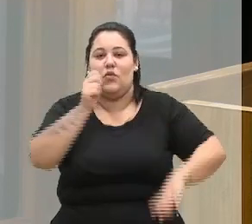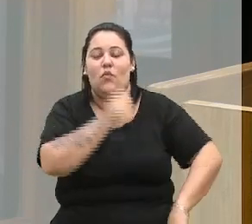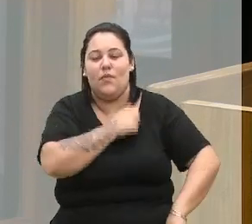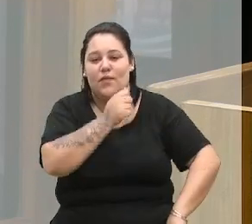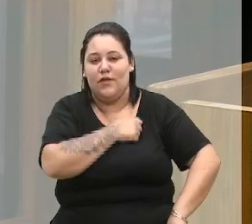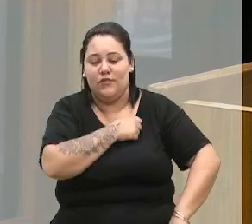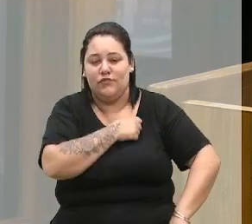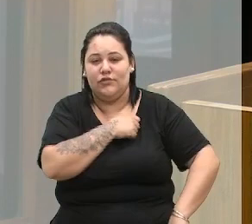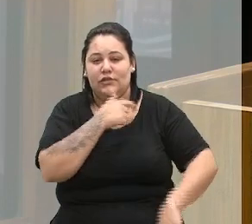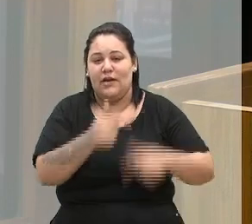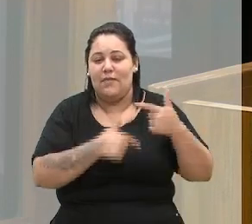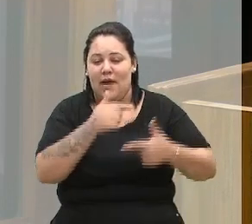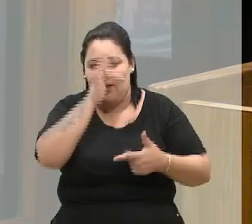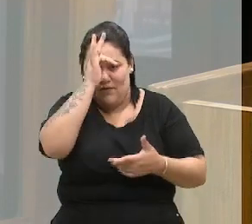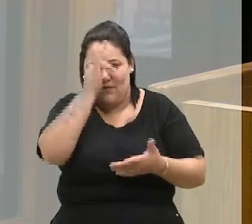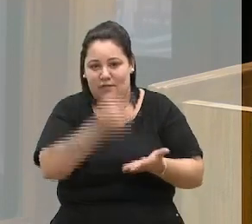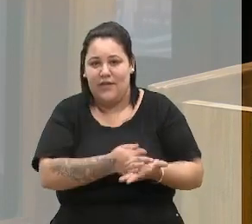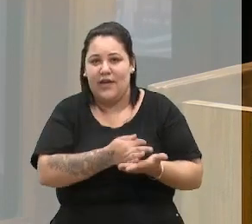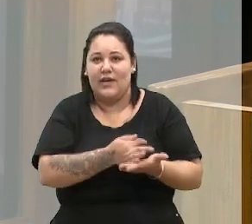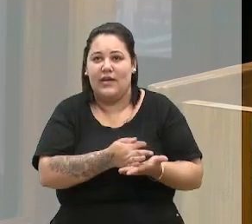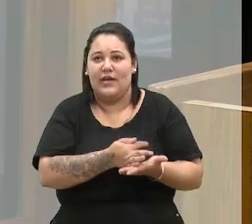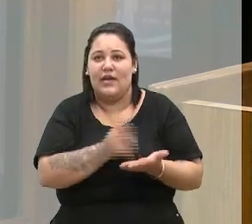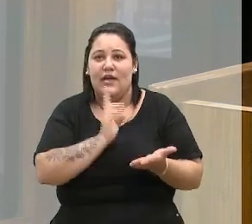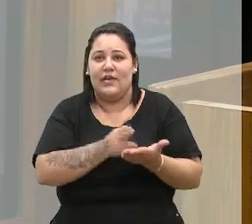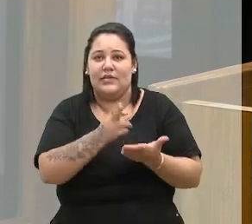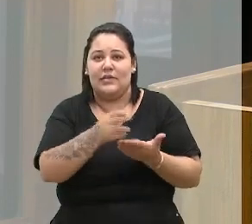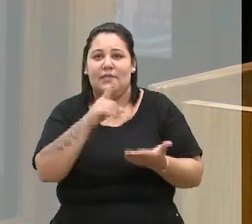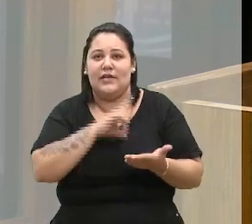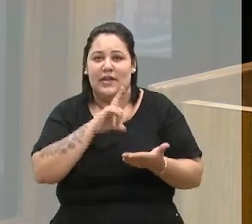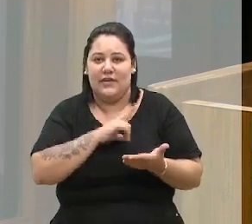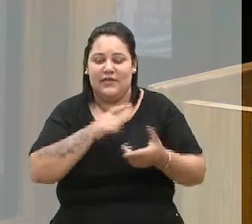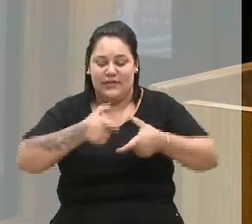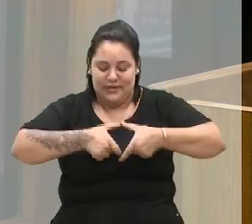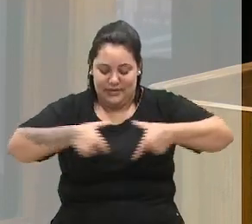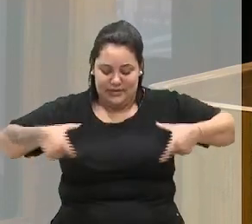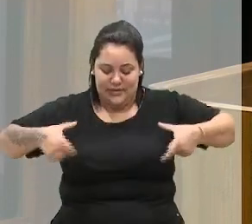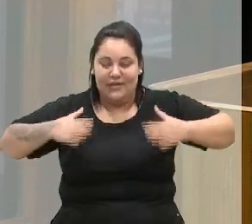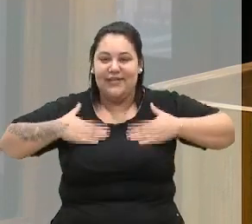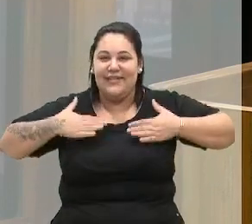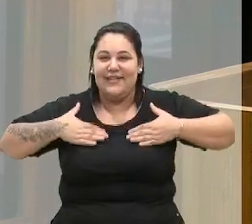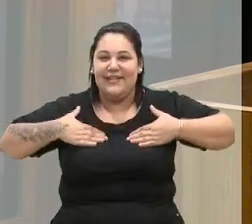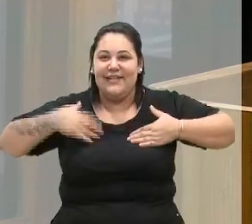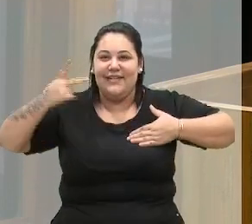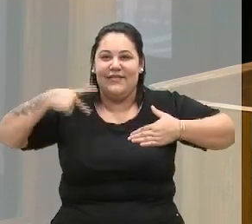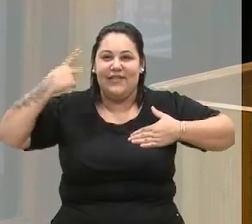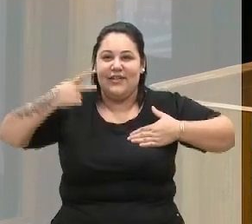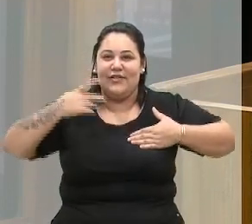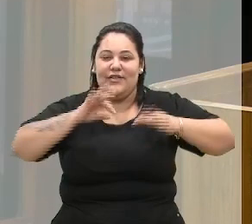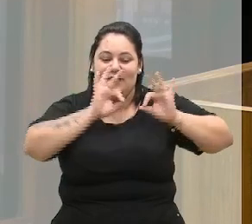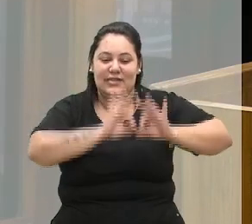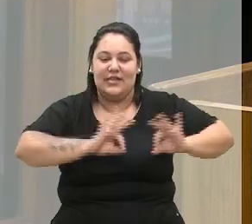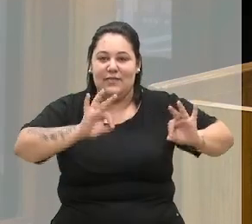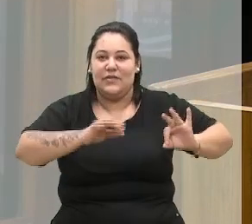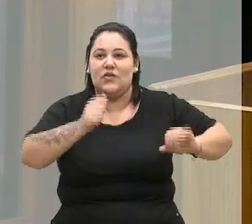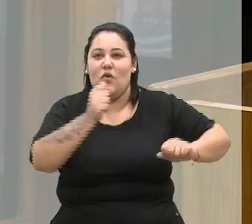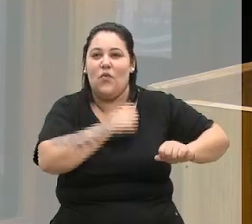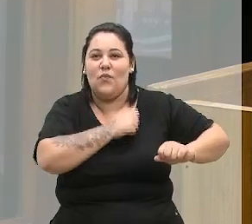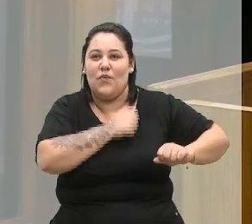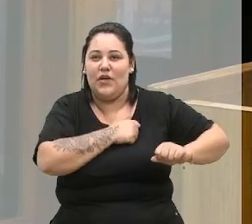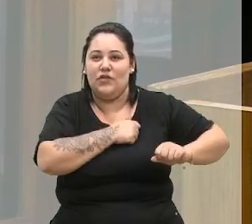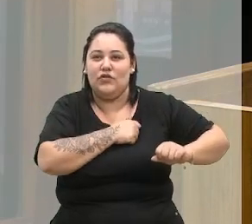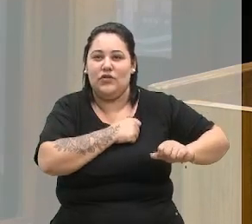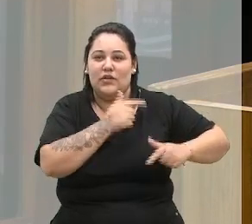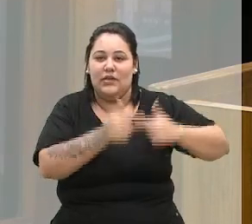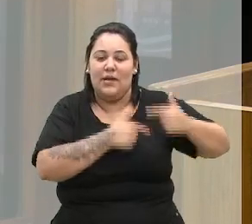e fé. Eu sempre tenho escrito na minha camiseta, vereador simples, humilde e